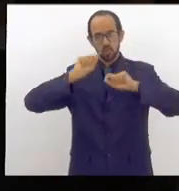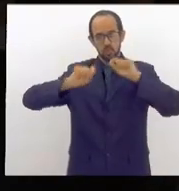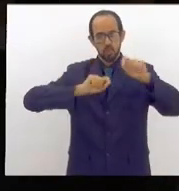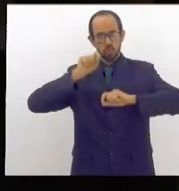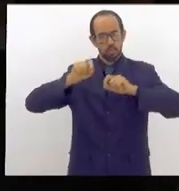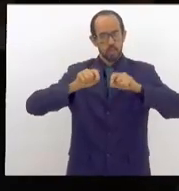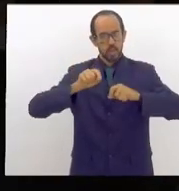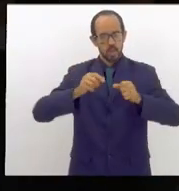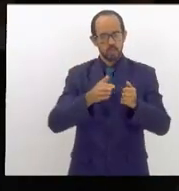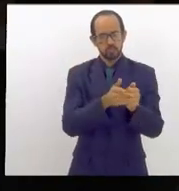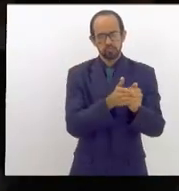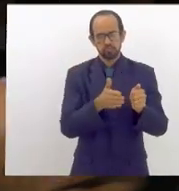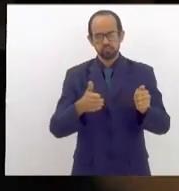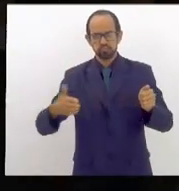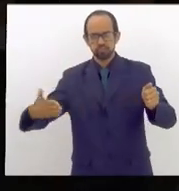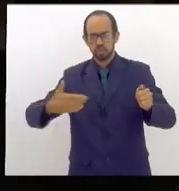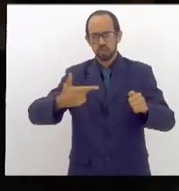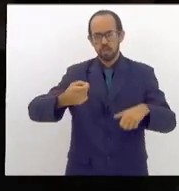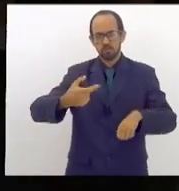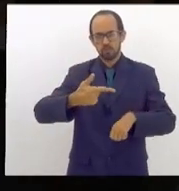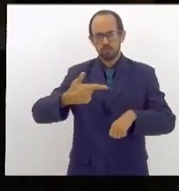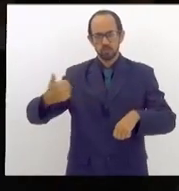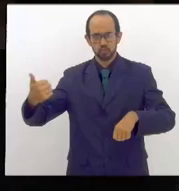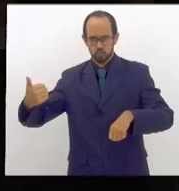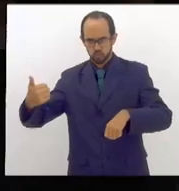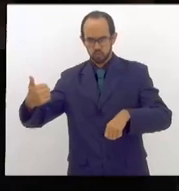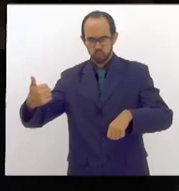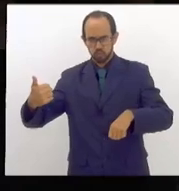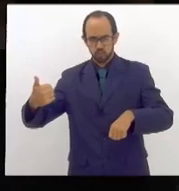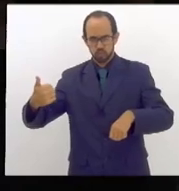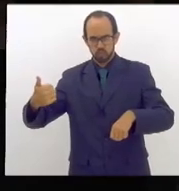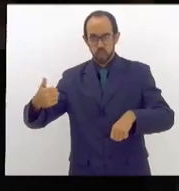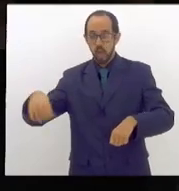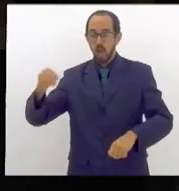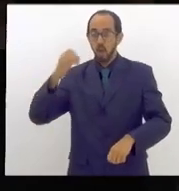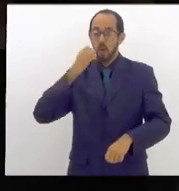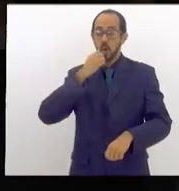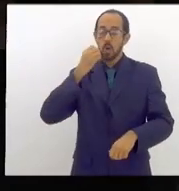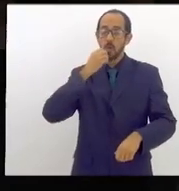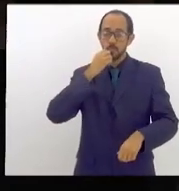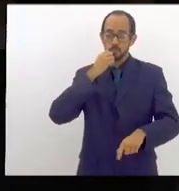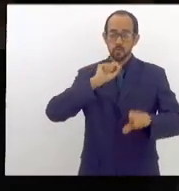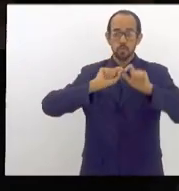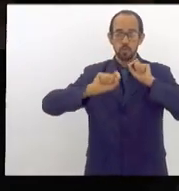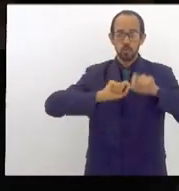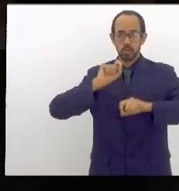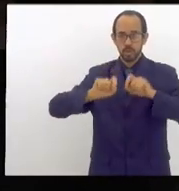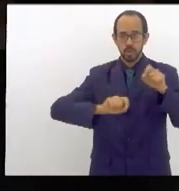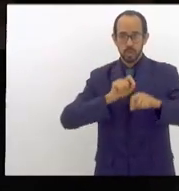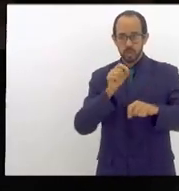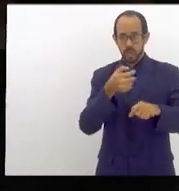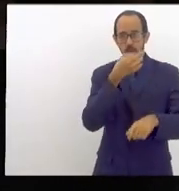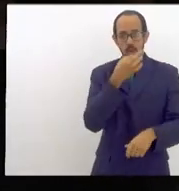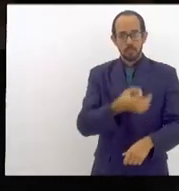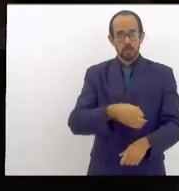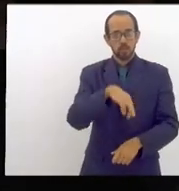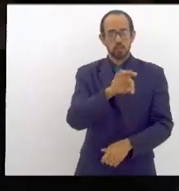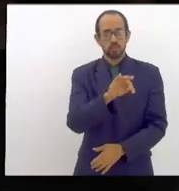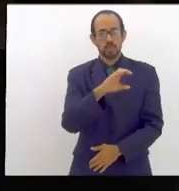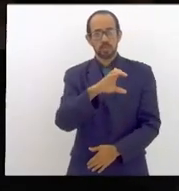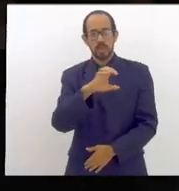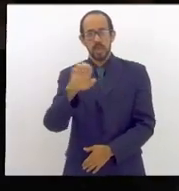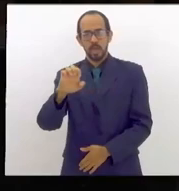financeiro de 2021 e é óbvio que quando vimos aqui que o parecer do Tribunal de Contas